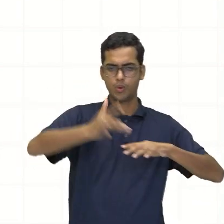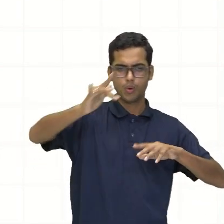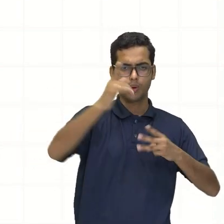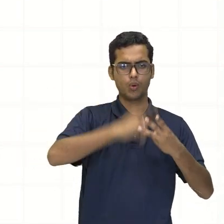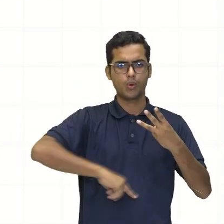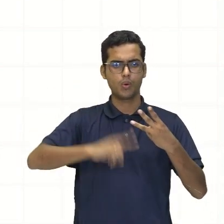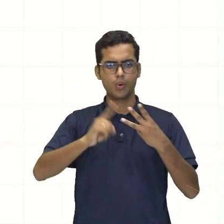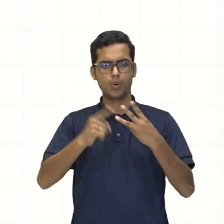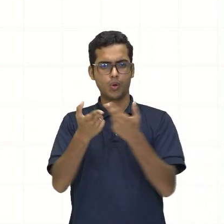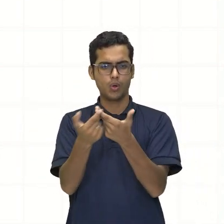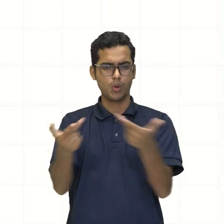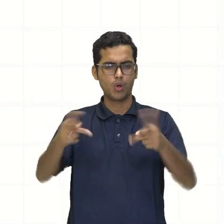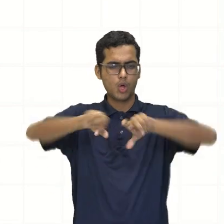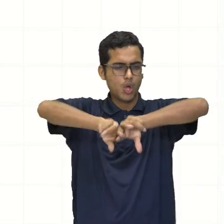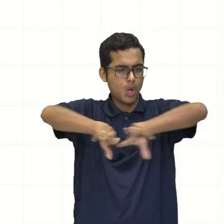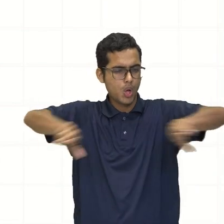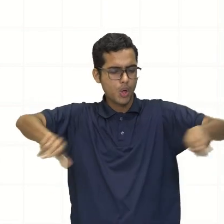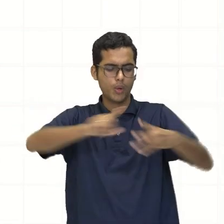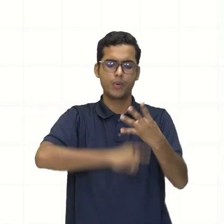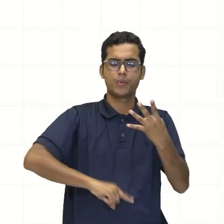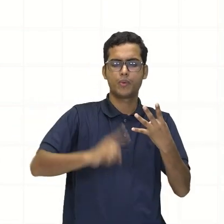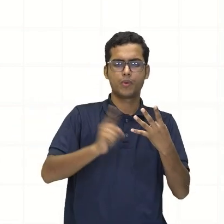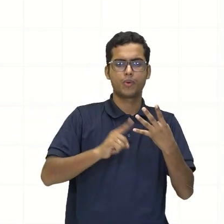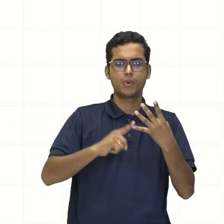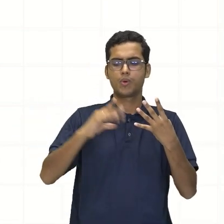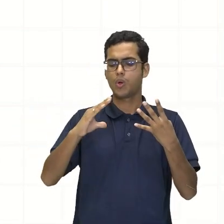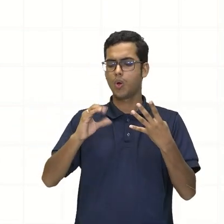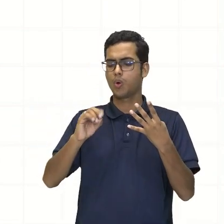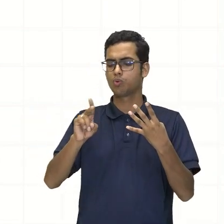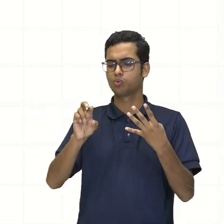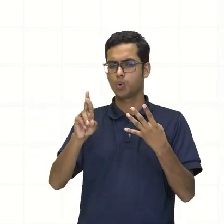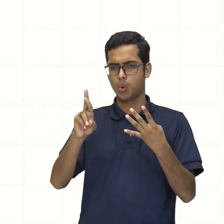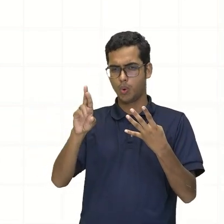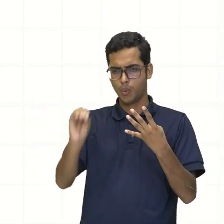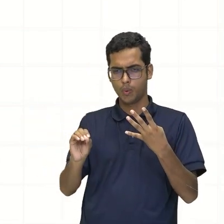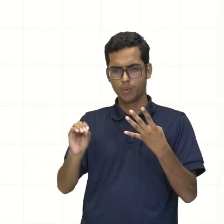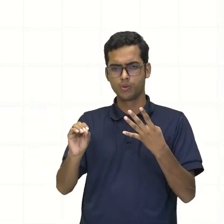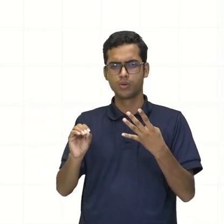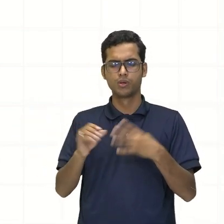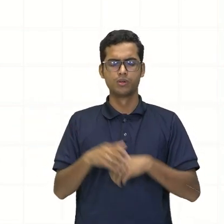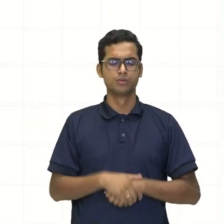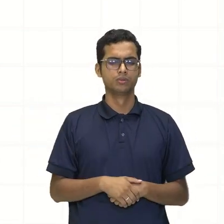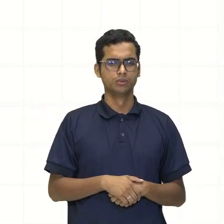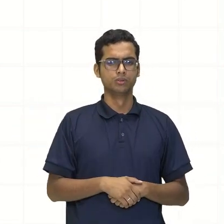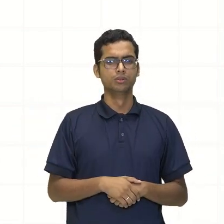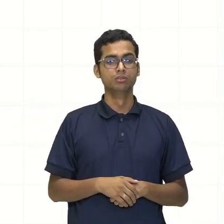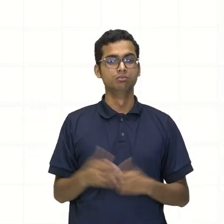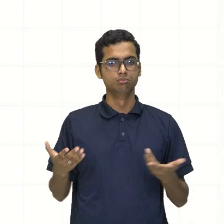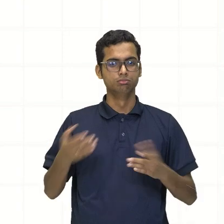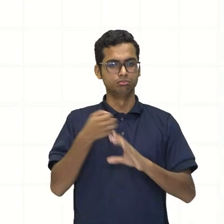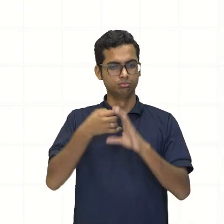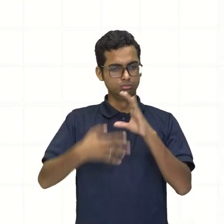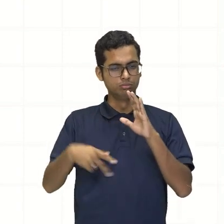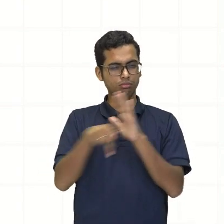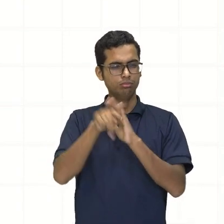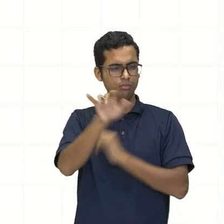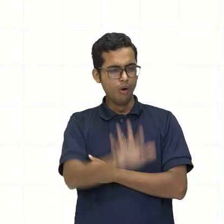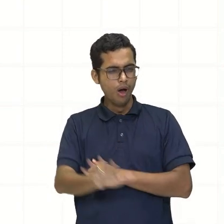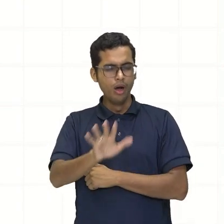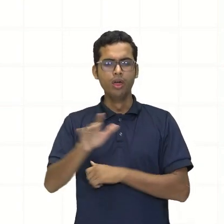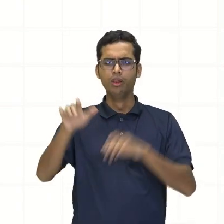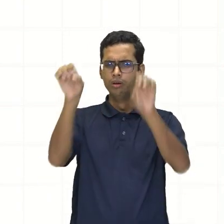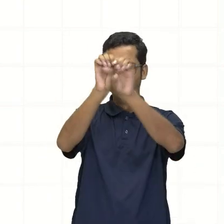especiarias e couro, certo? Então, essas são características gerais da estrutura econômica africana. No que